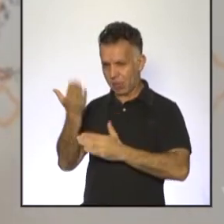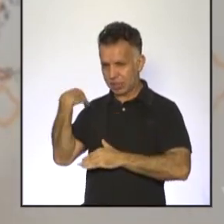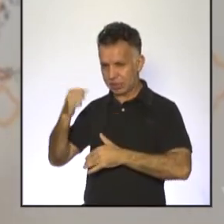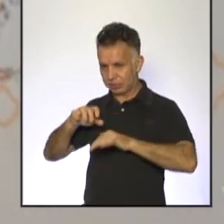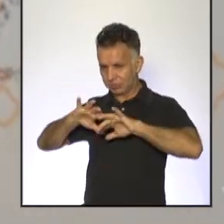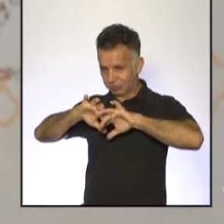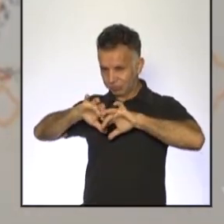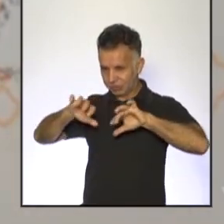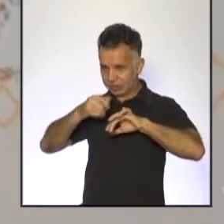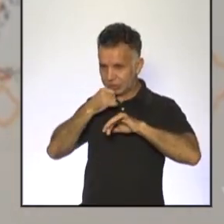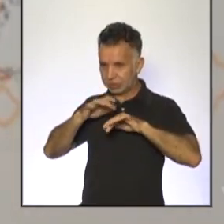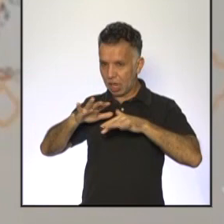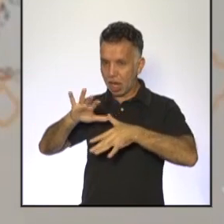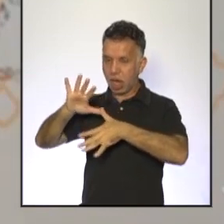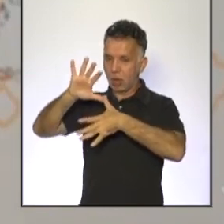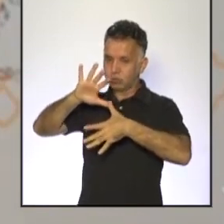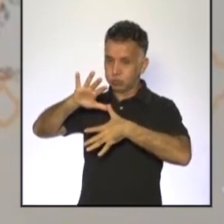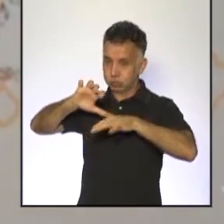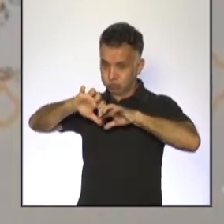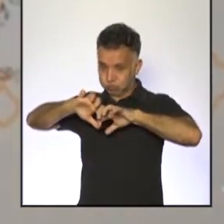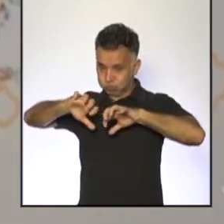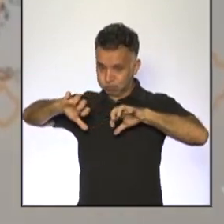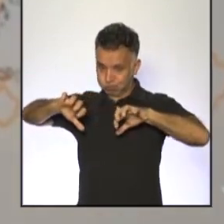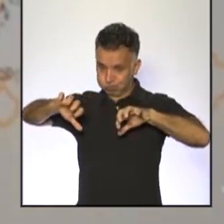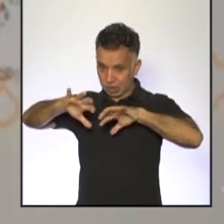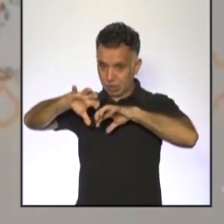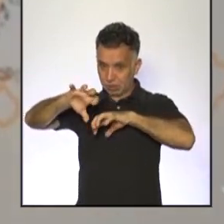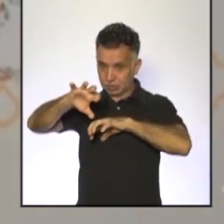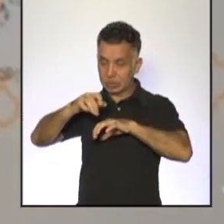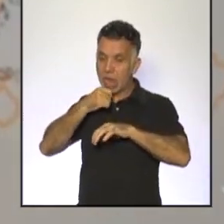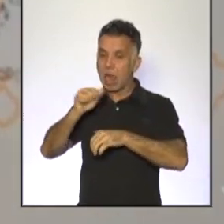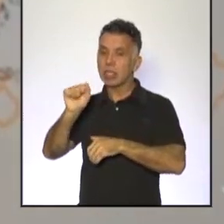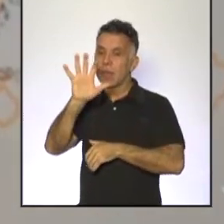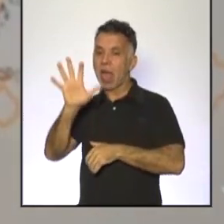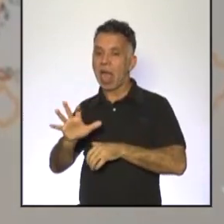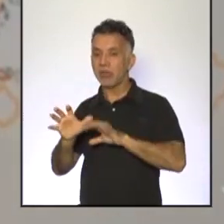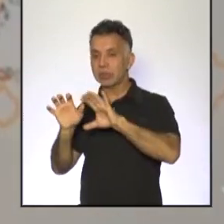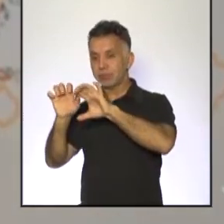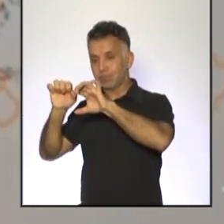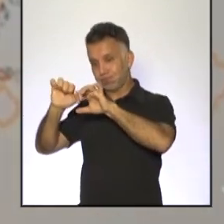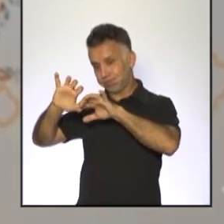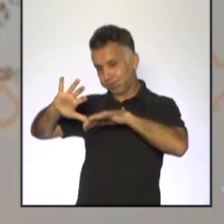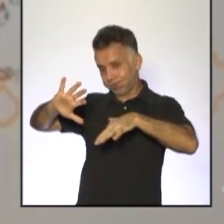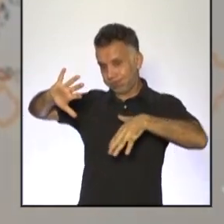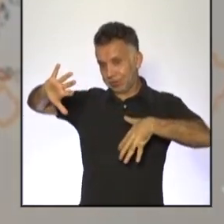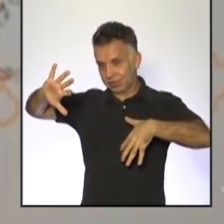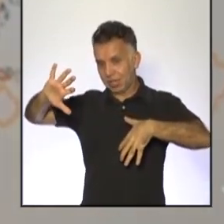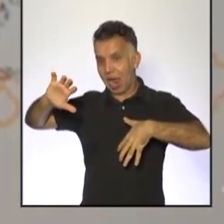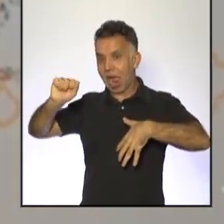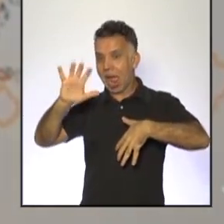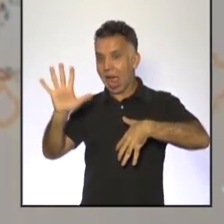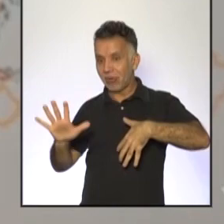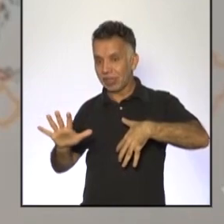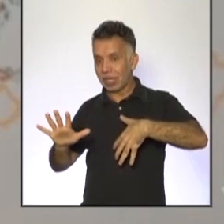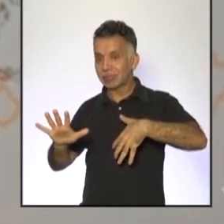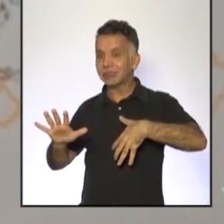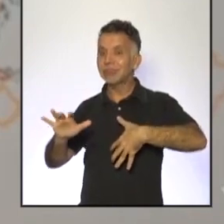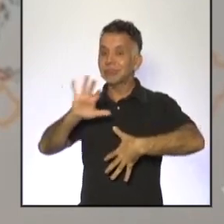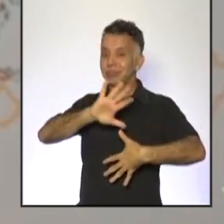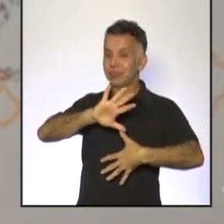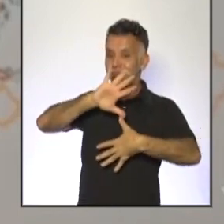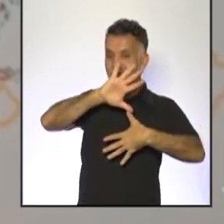diversos continentes. Por exemplo, o Gondwana se fragmentou aqui entre a África e a América do Sul. Isso está